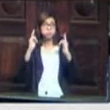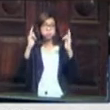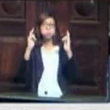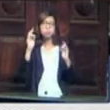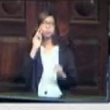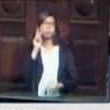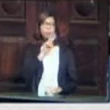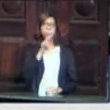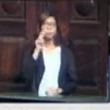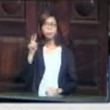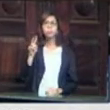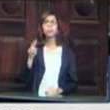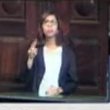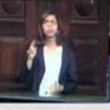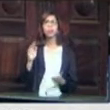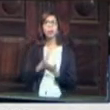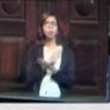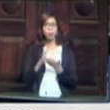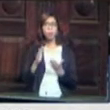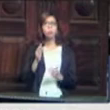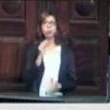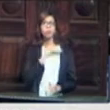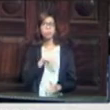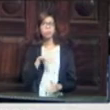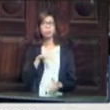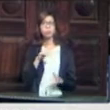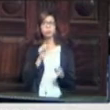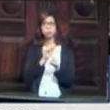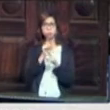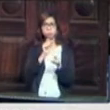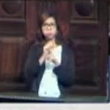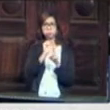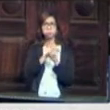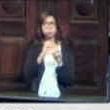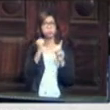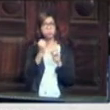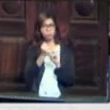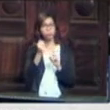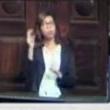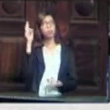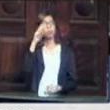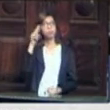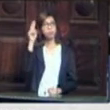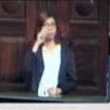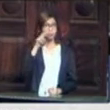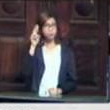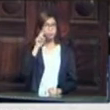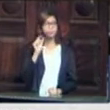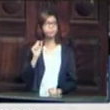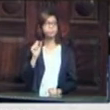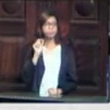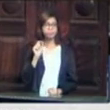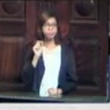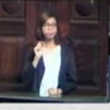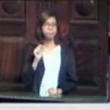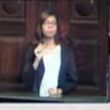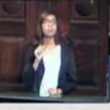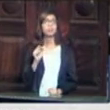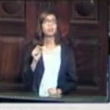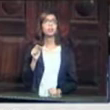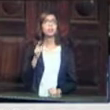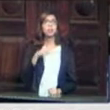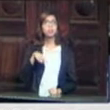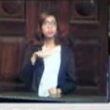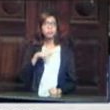que receberam o aluguel social. E aí eu quero lembrar que a mão que bate é a mão que afaga. A mão